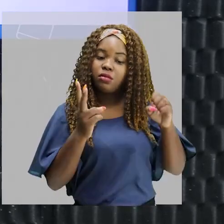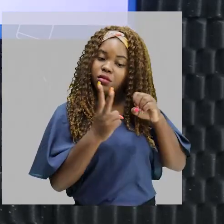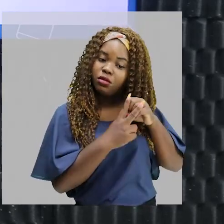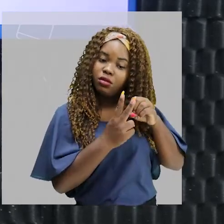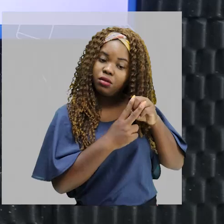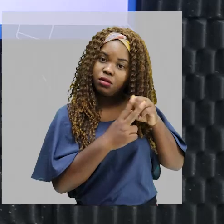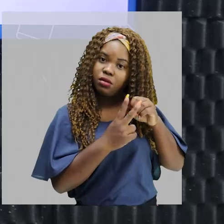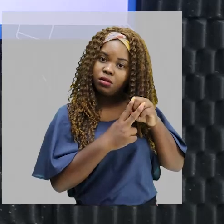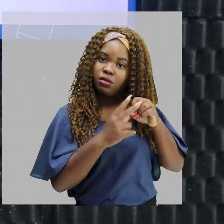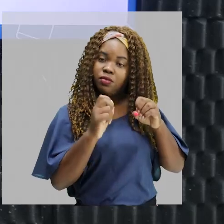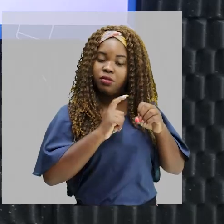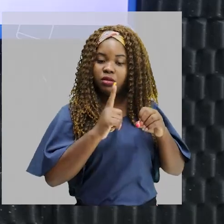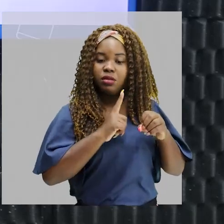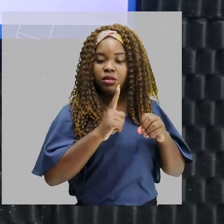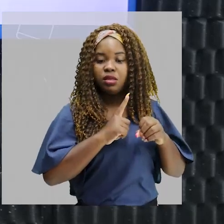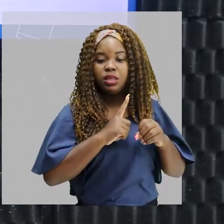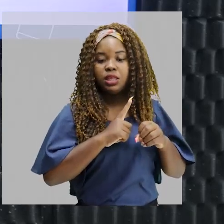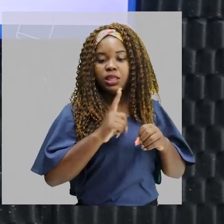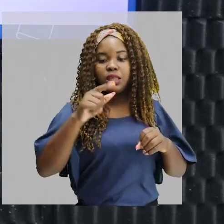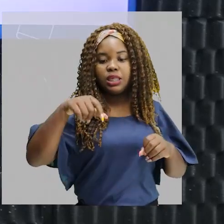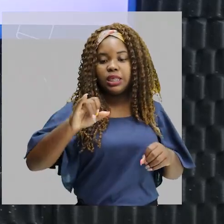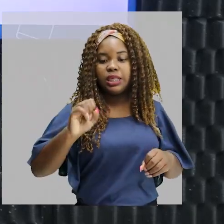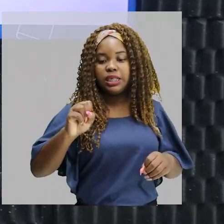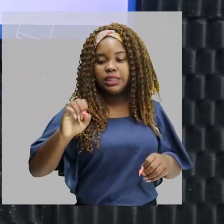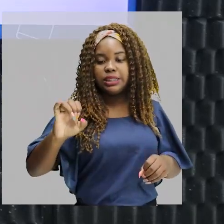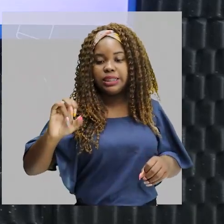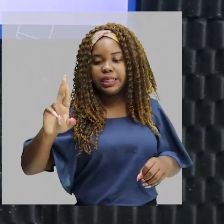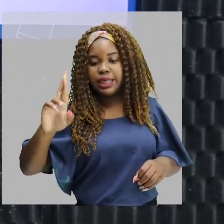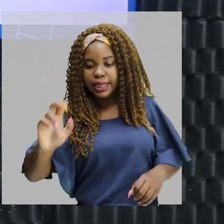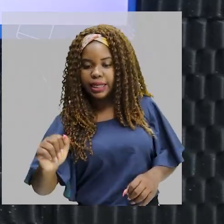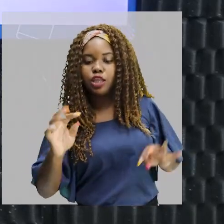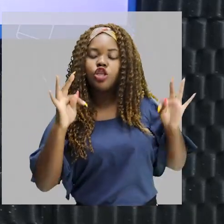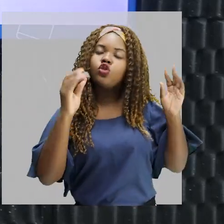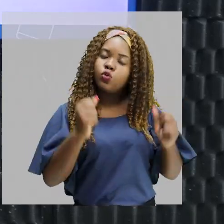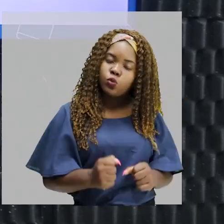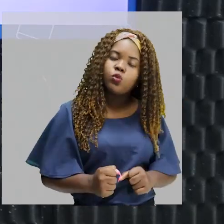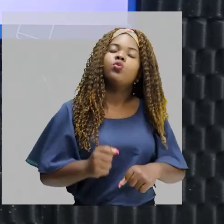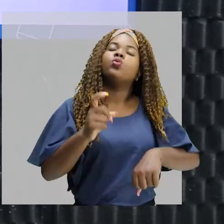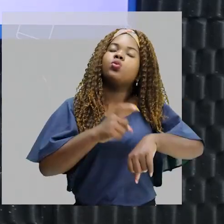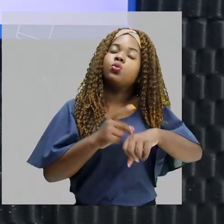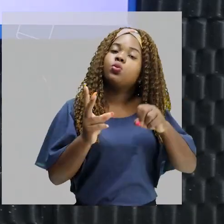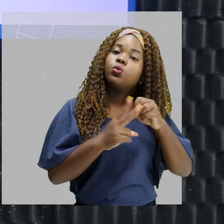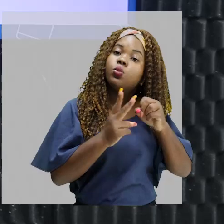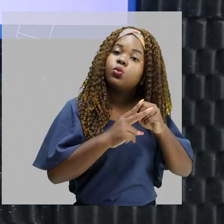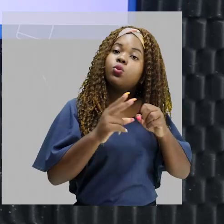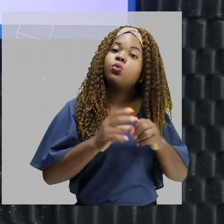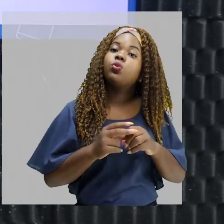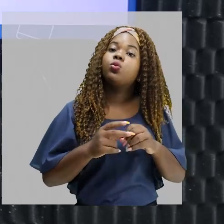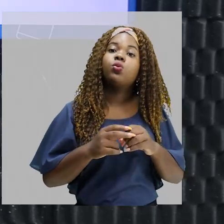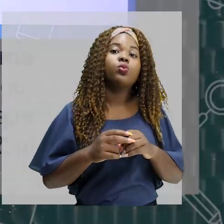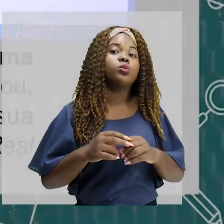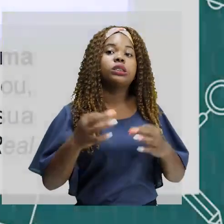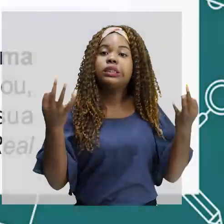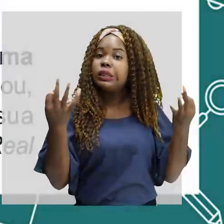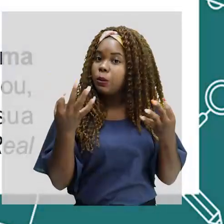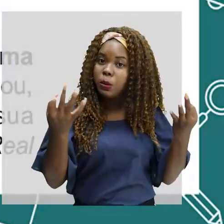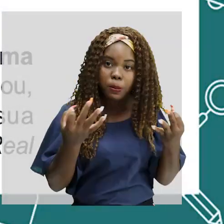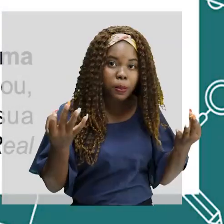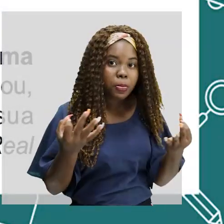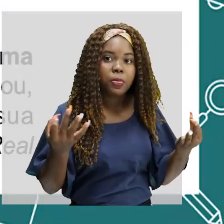tenho aí, quisiera, salia, todos eles estão no tempo verbal imperfectivo, tá